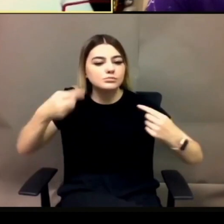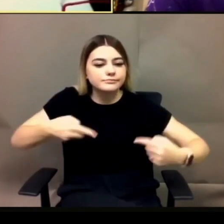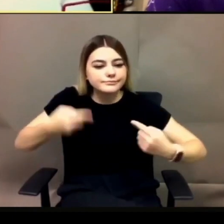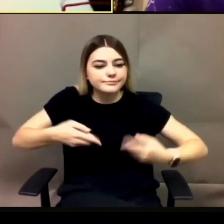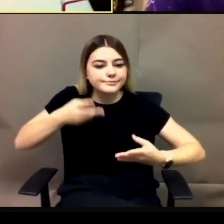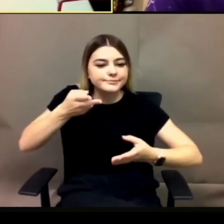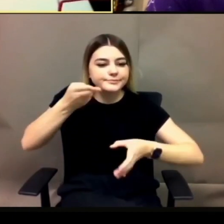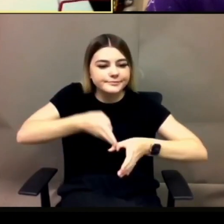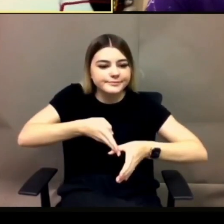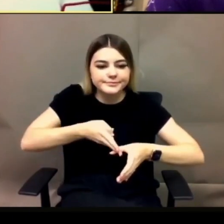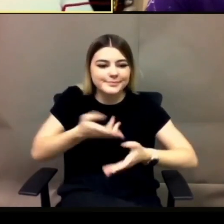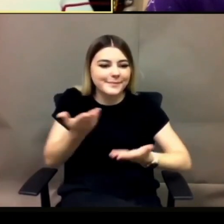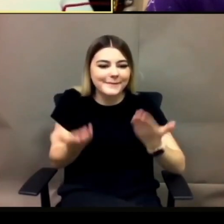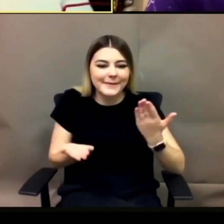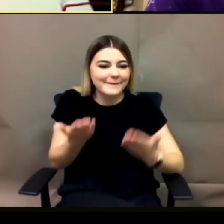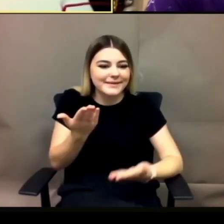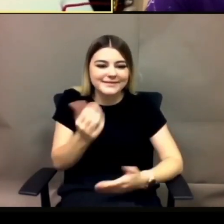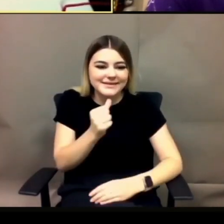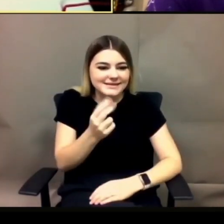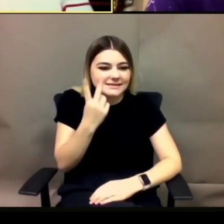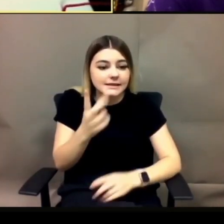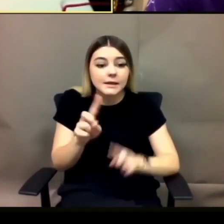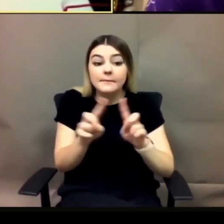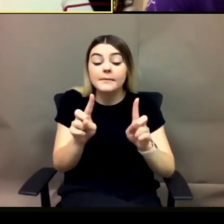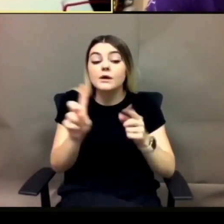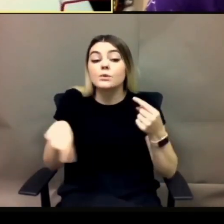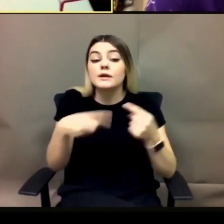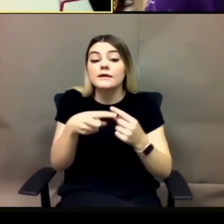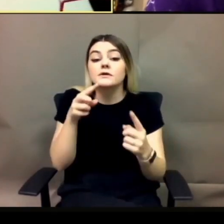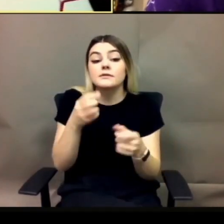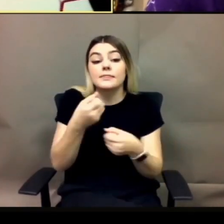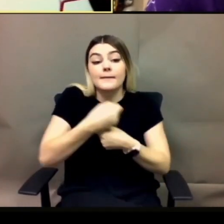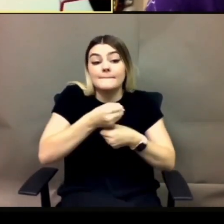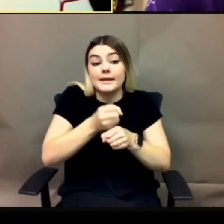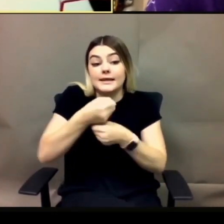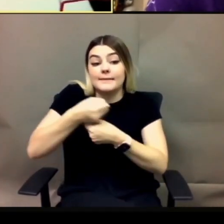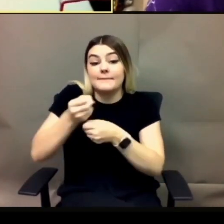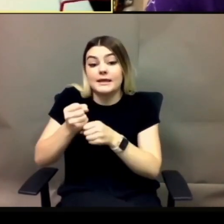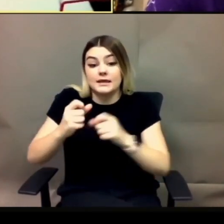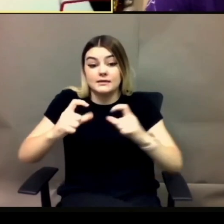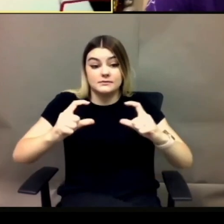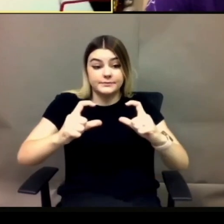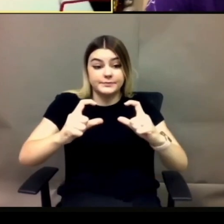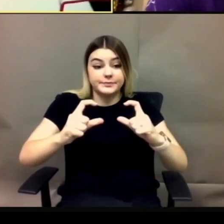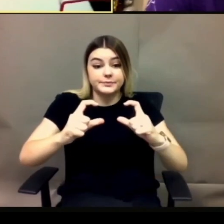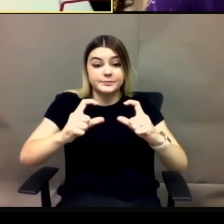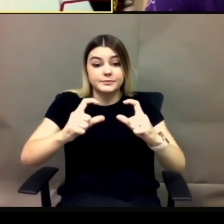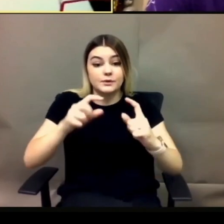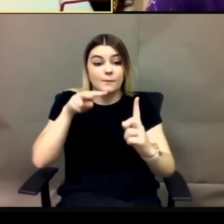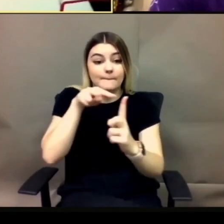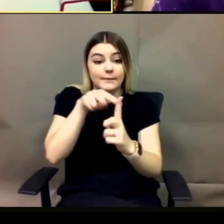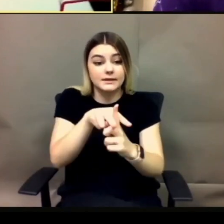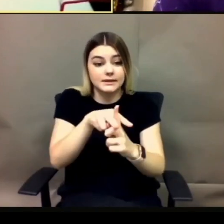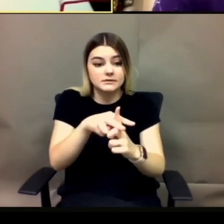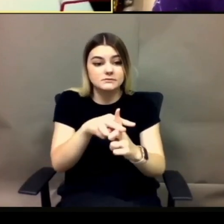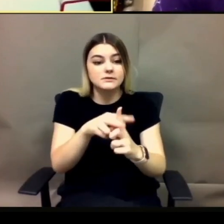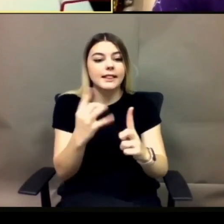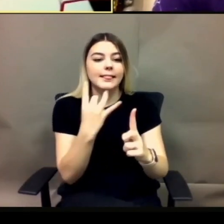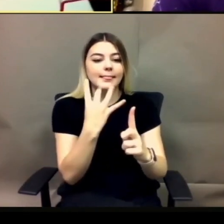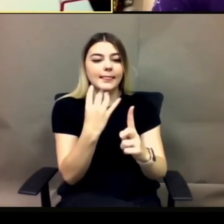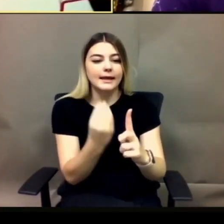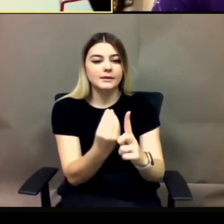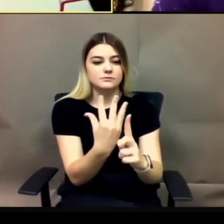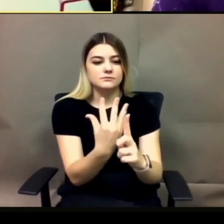não viram isso. Então, quando você conecta o make make aqui, ele acende, então eu sei que está